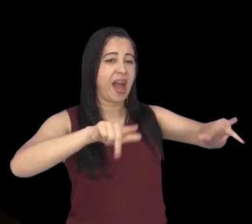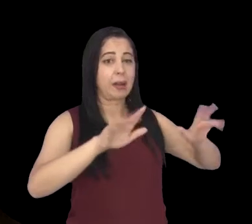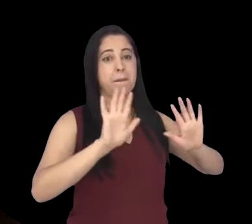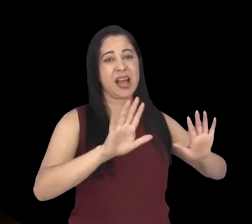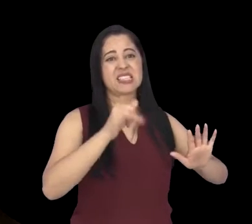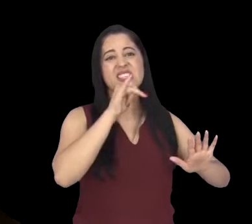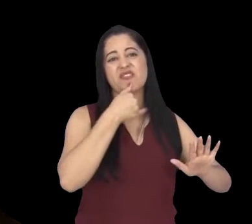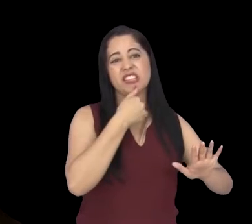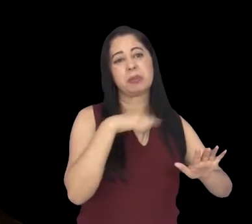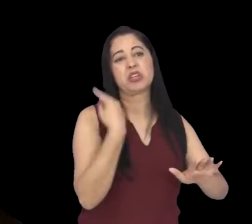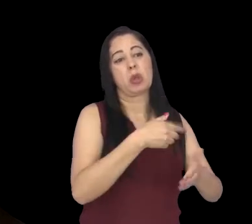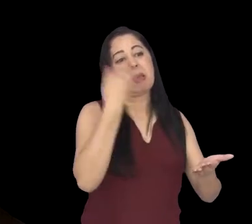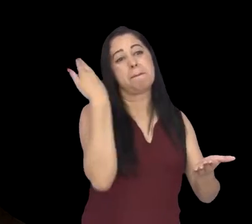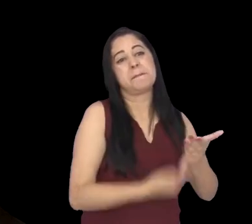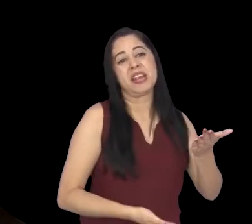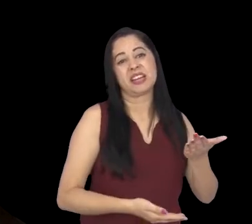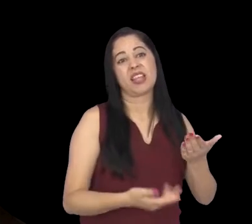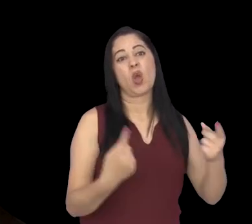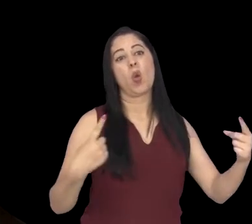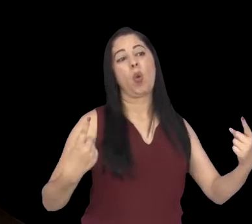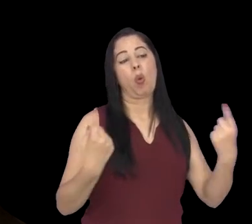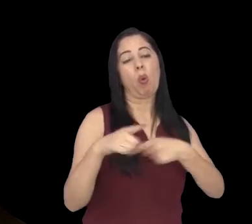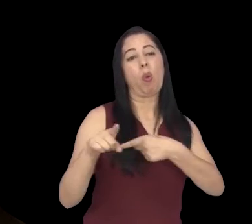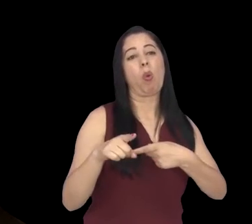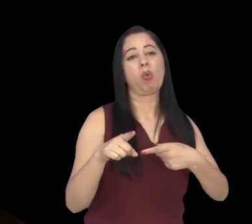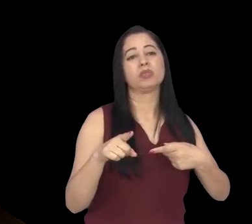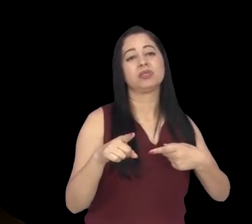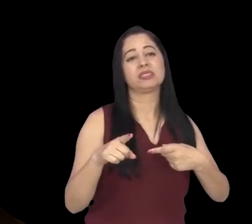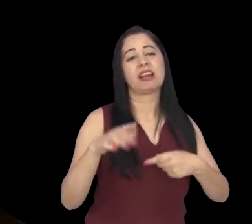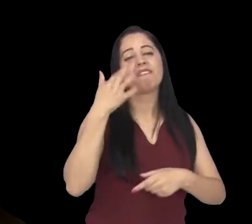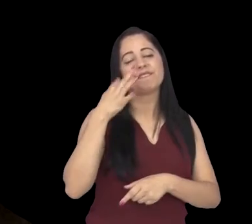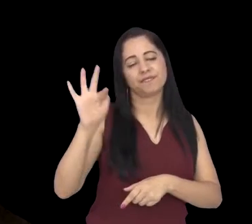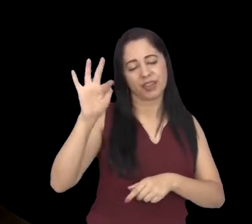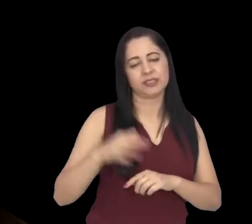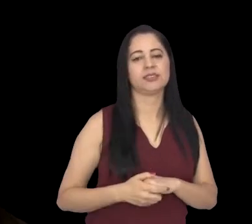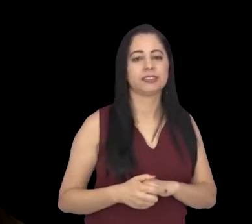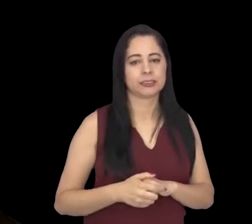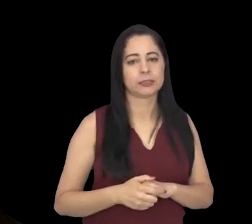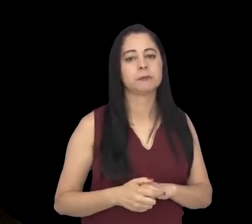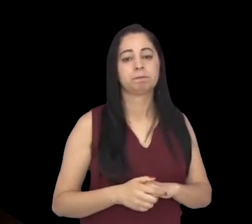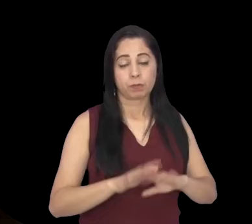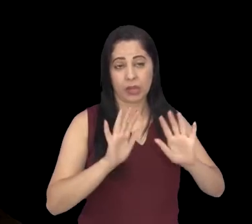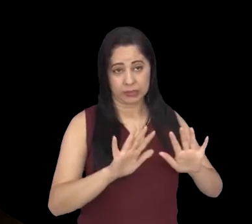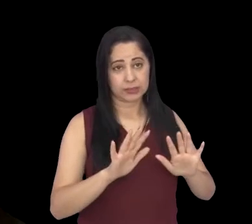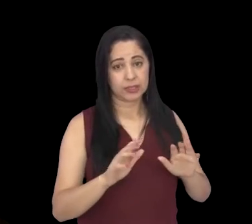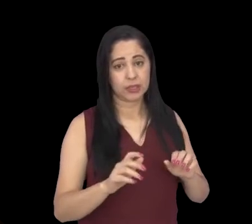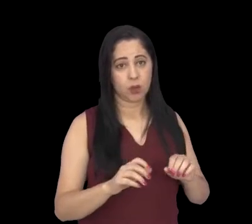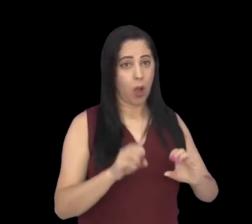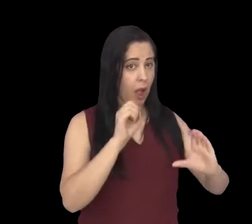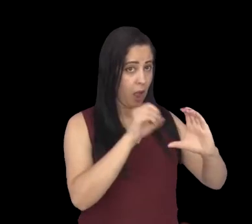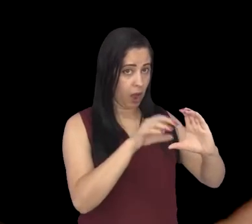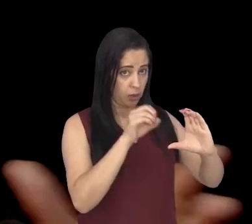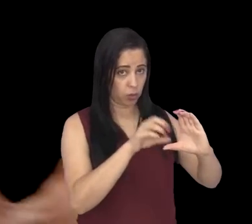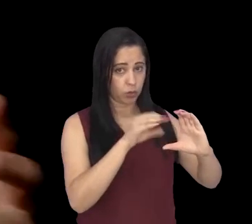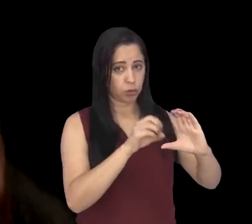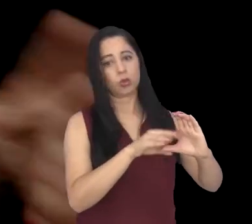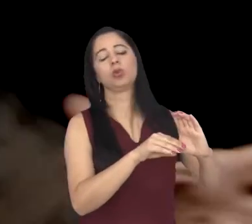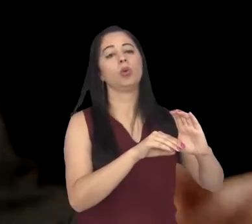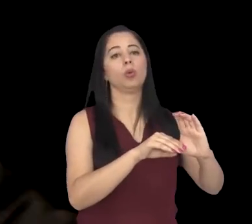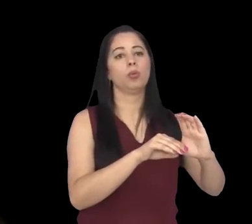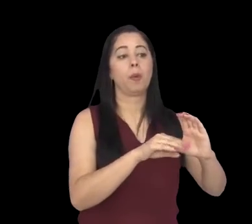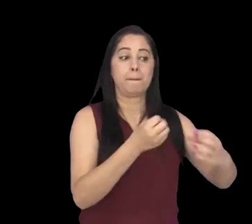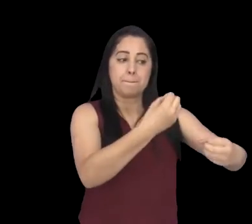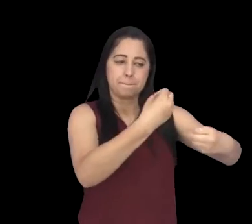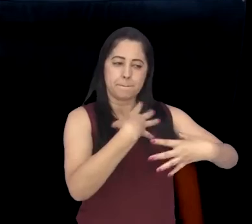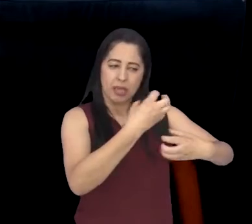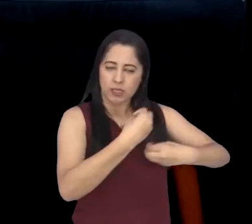para a França. Né? E aí, só que a Bandeirantes também me possibilitou, não, a Globo me deu a régua e o